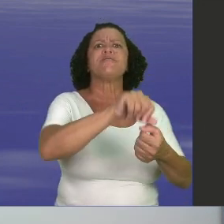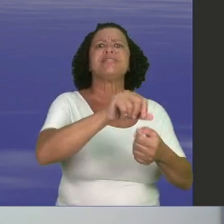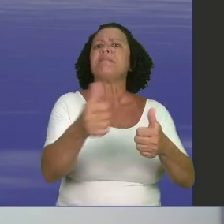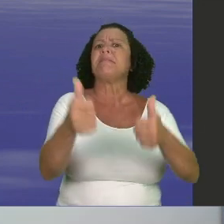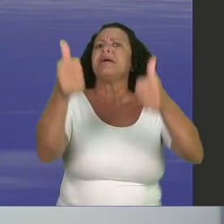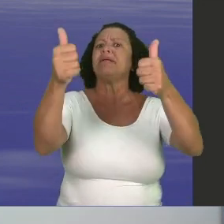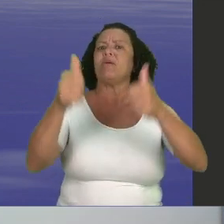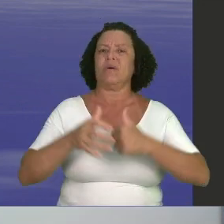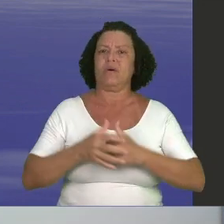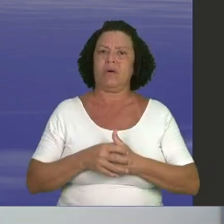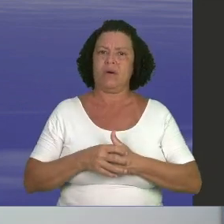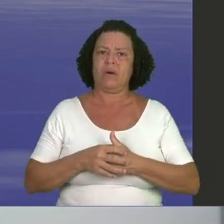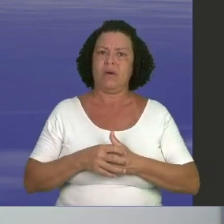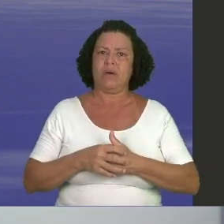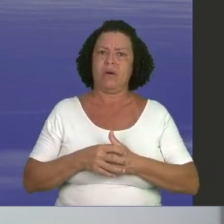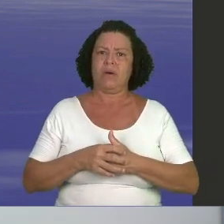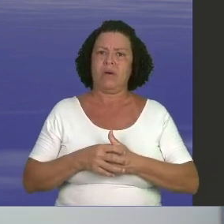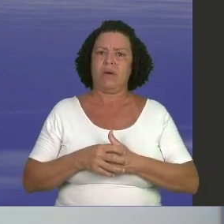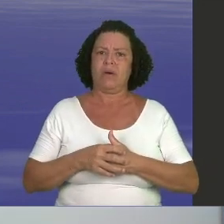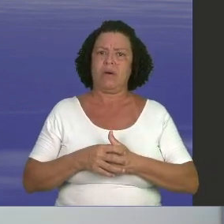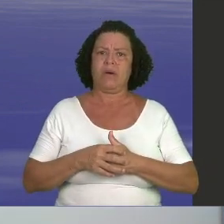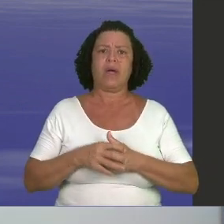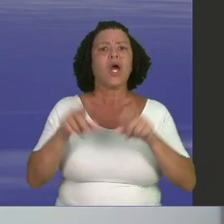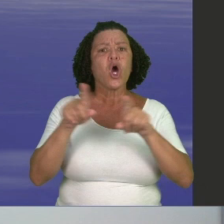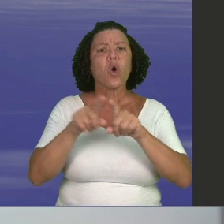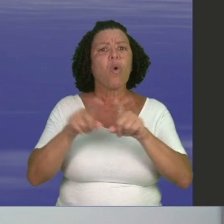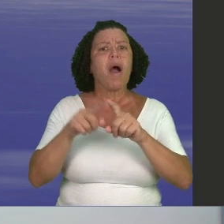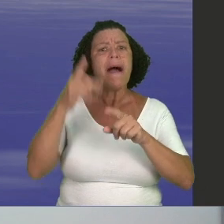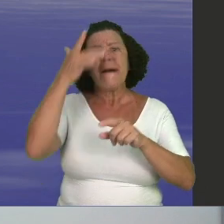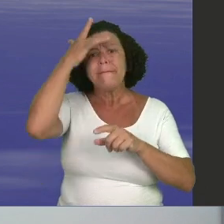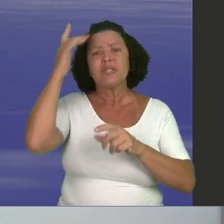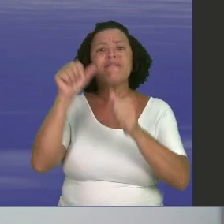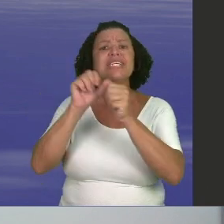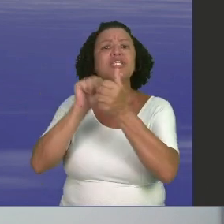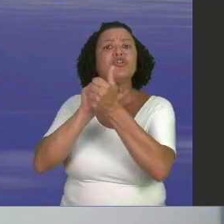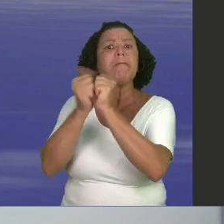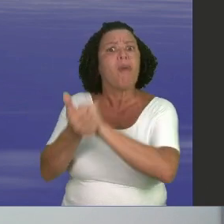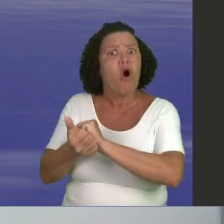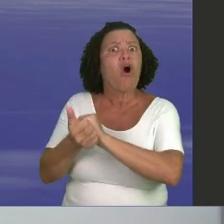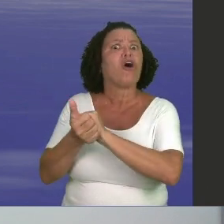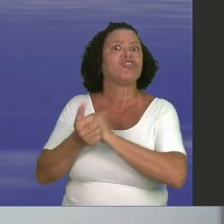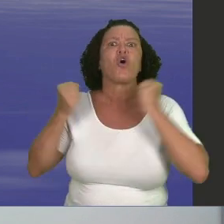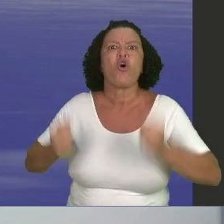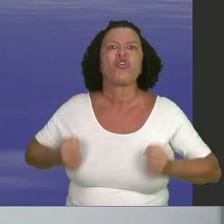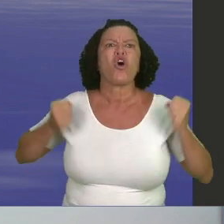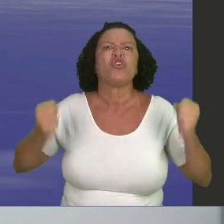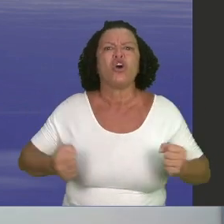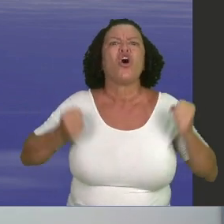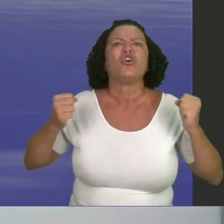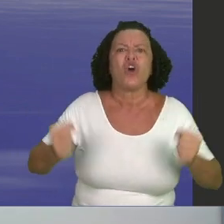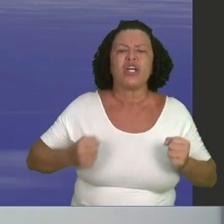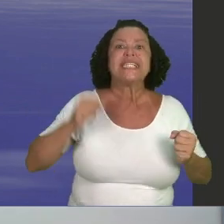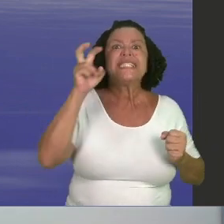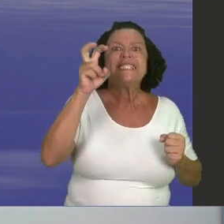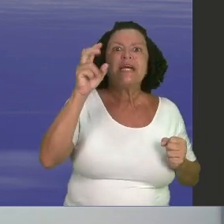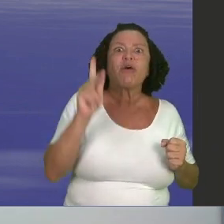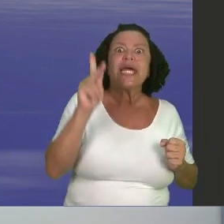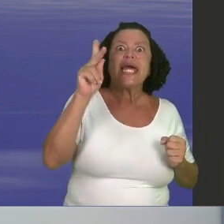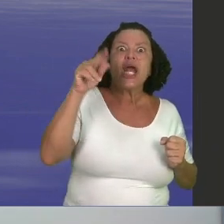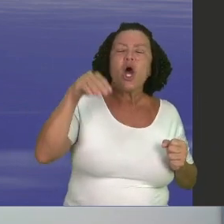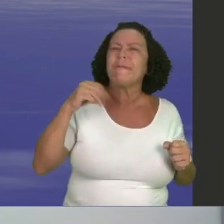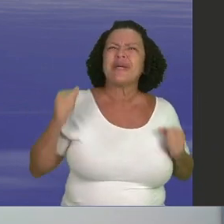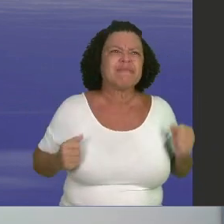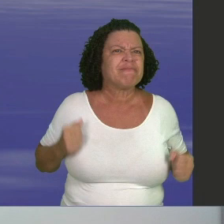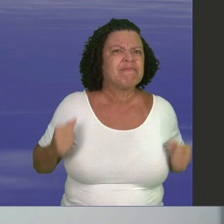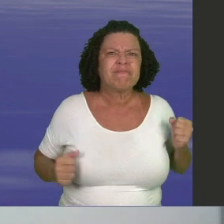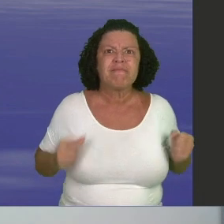melhor. Não só um aluno, como um atleta, quem corre quer correr um dia 5 quilômetros, a próxima prova quer